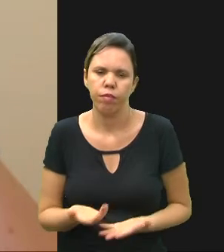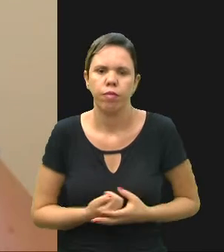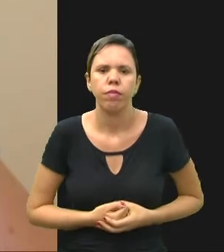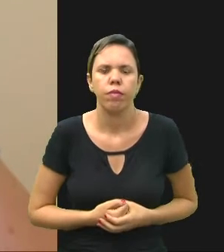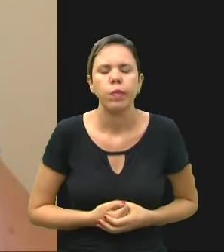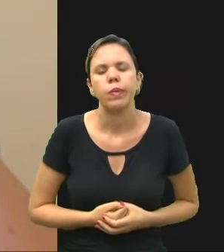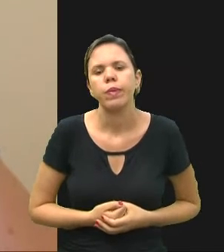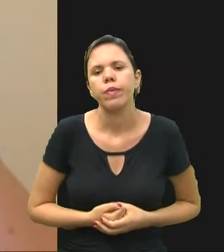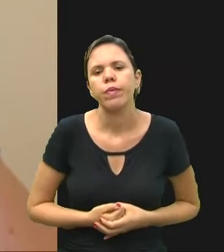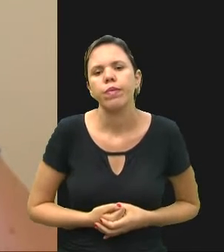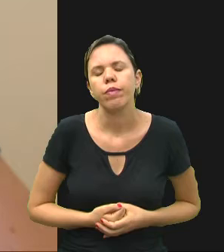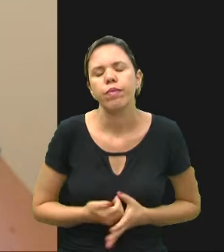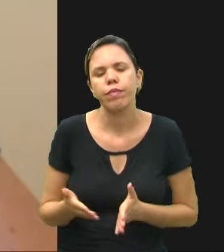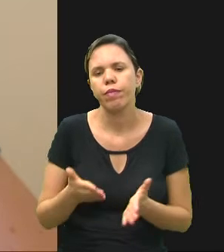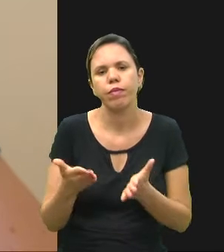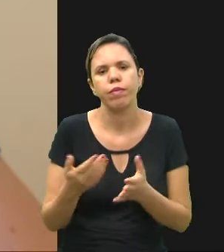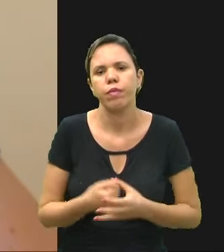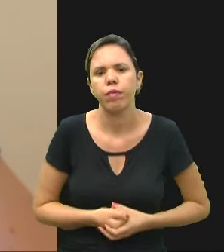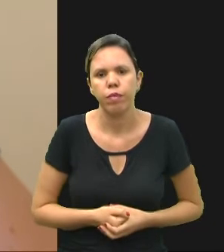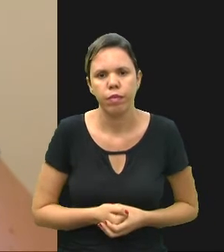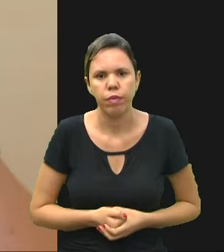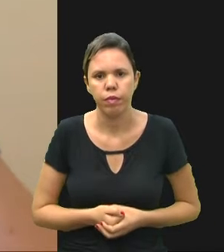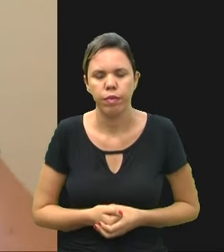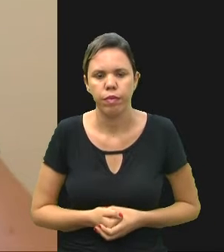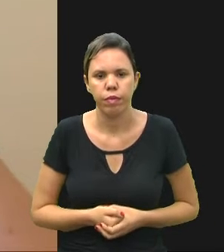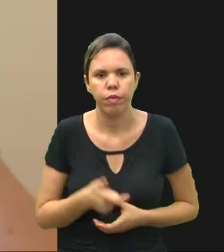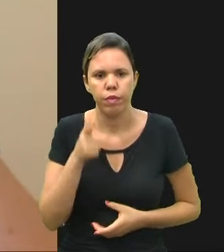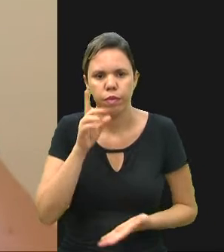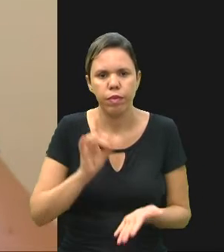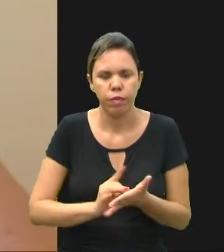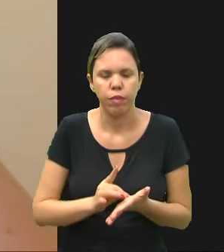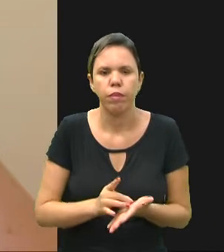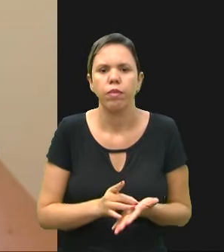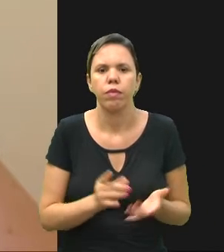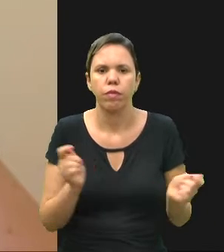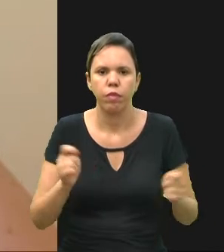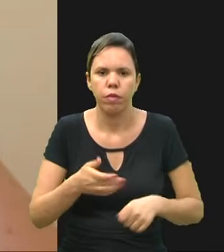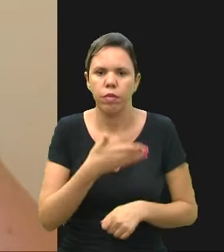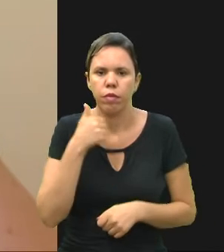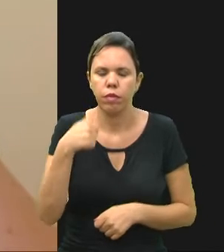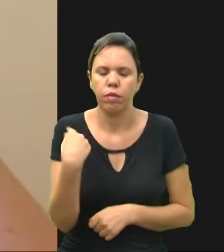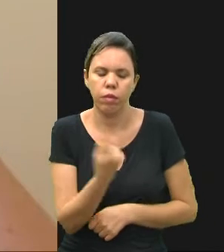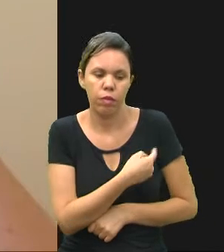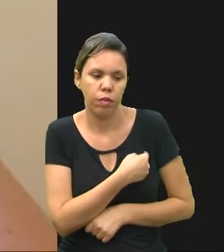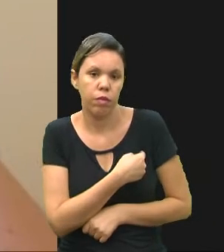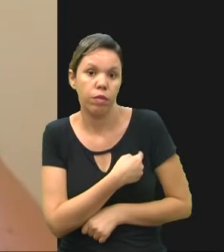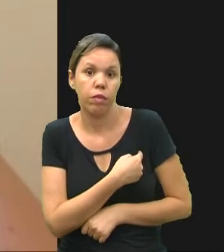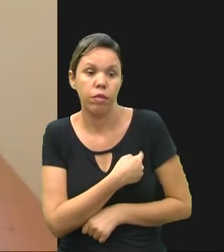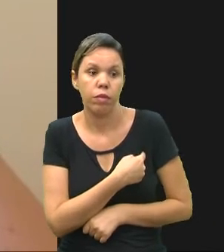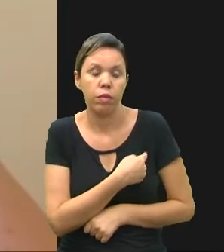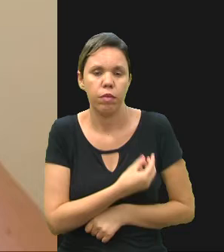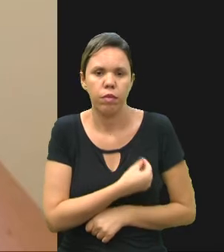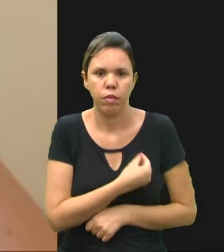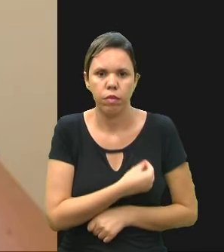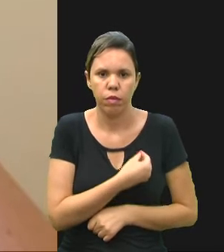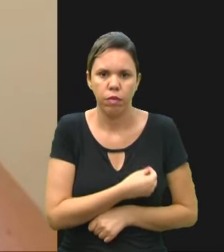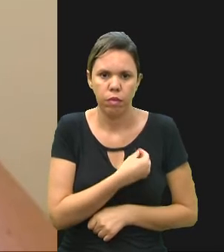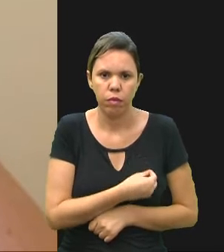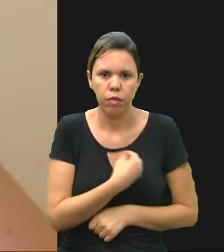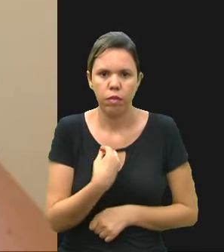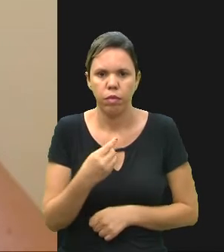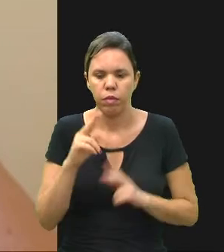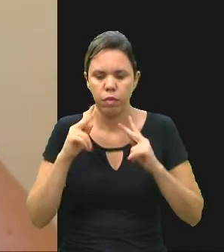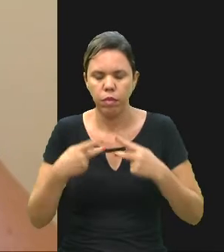por um caminho que vai levar realmente a uma condição melhor para nós, né, para a nossa existência